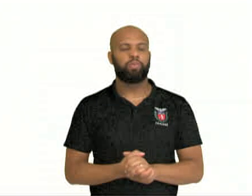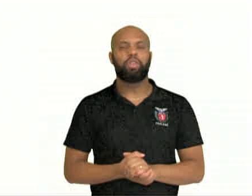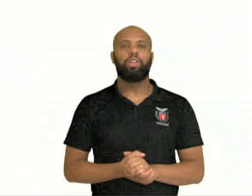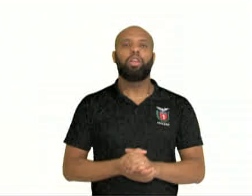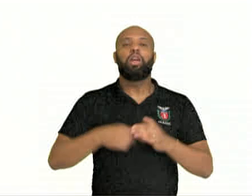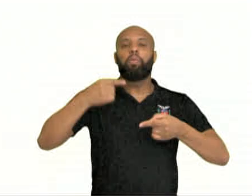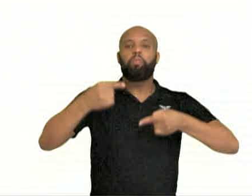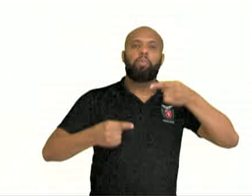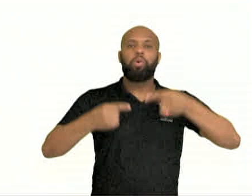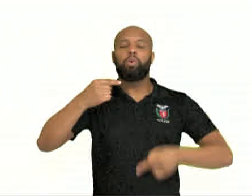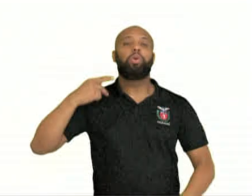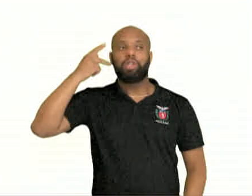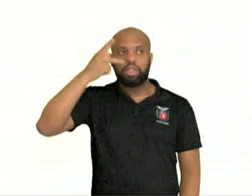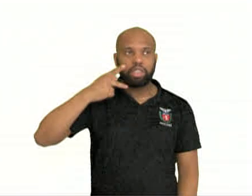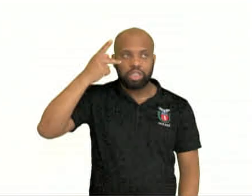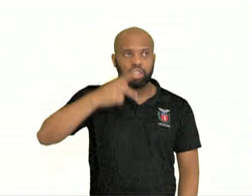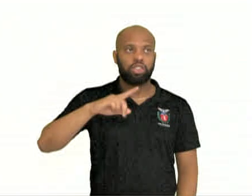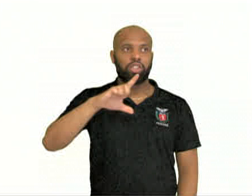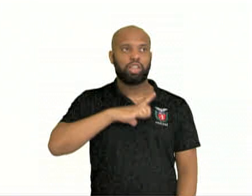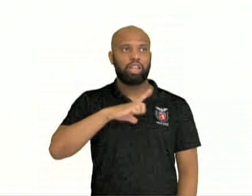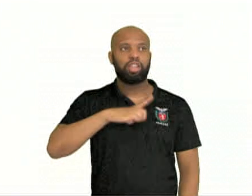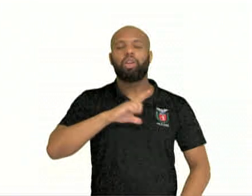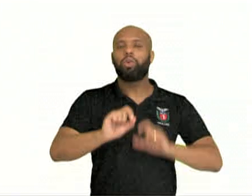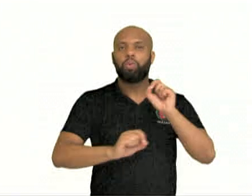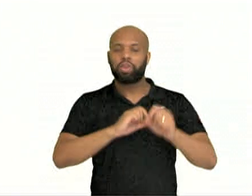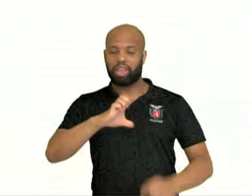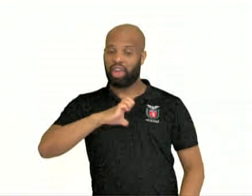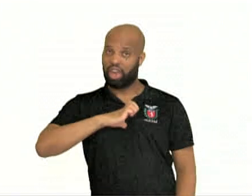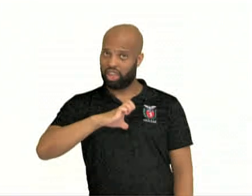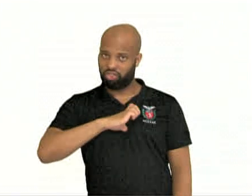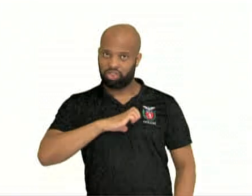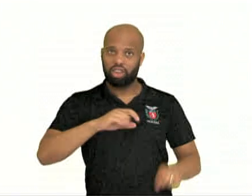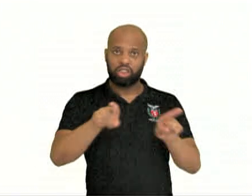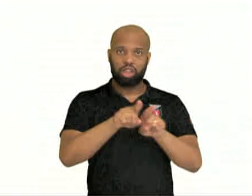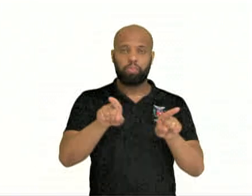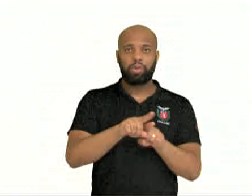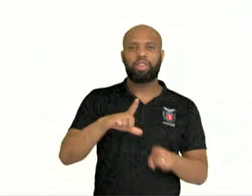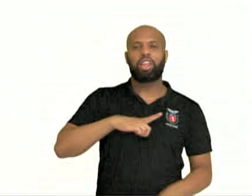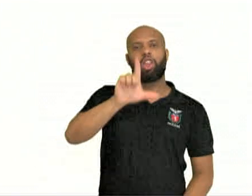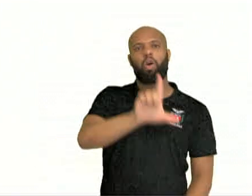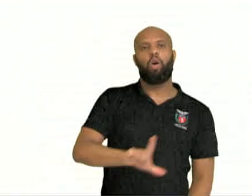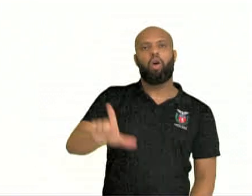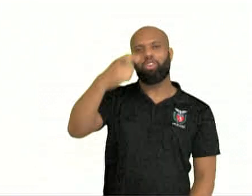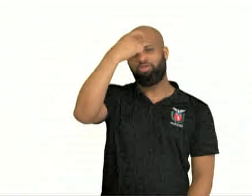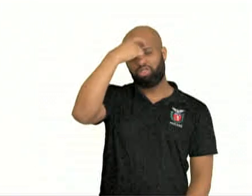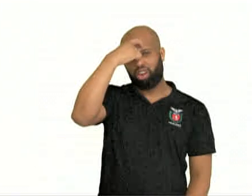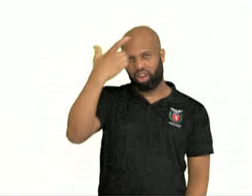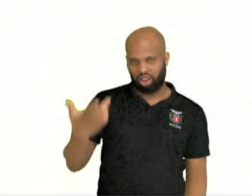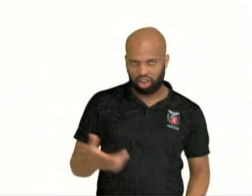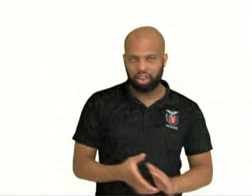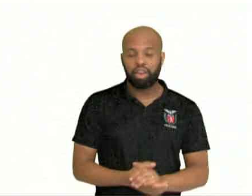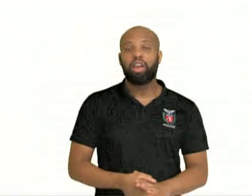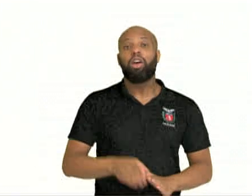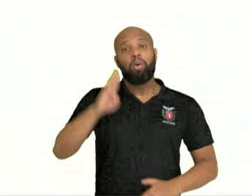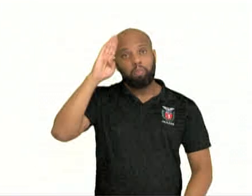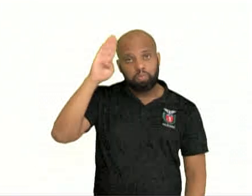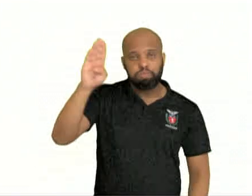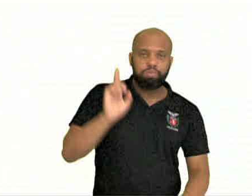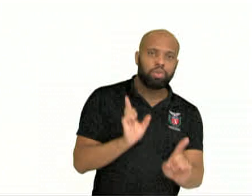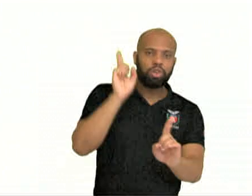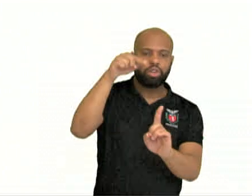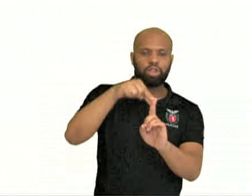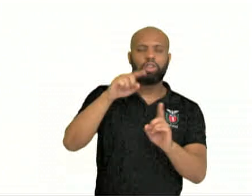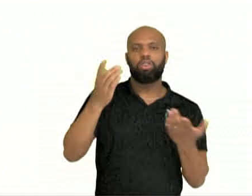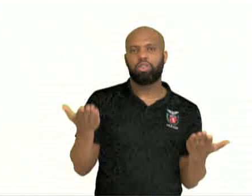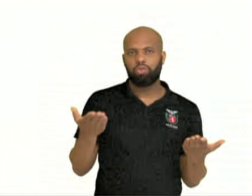Ele falava também que a política possui ética e lógica própria. Seu principal objetivo,